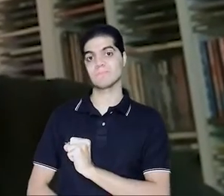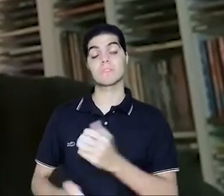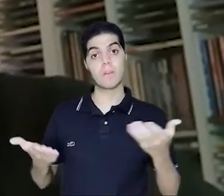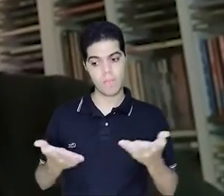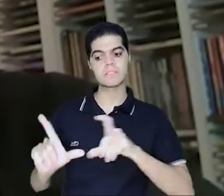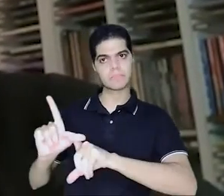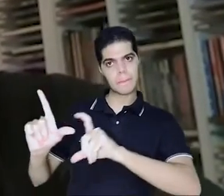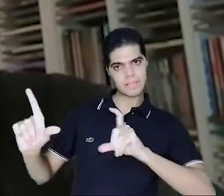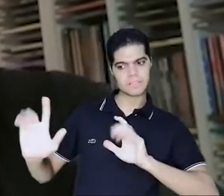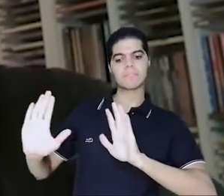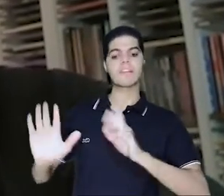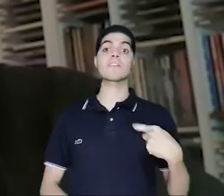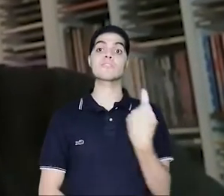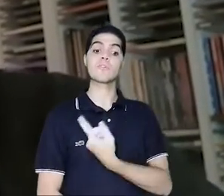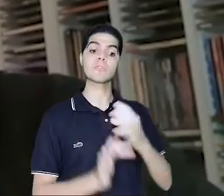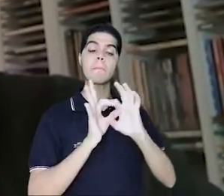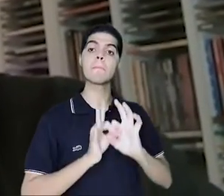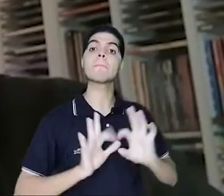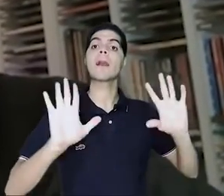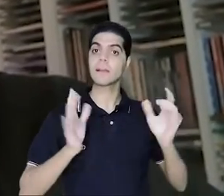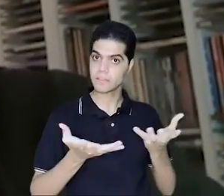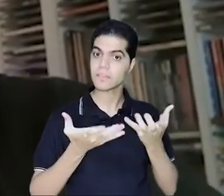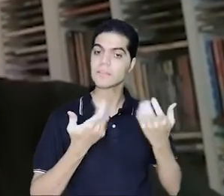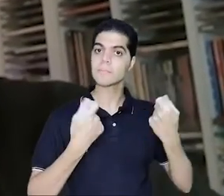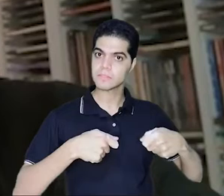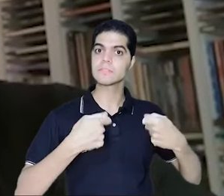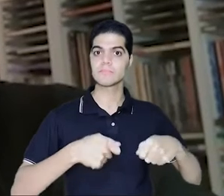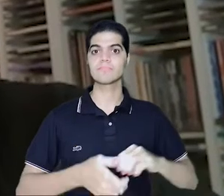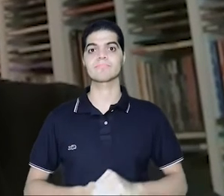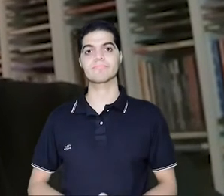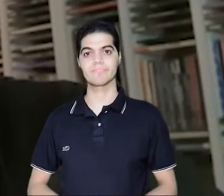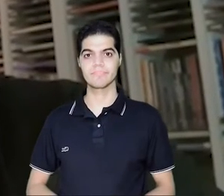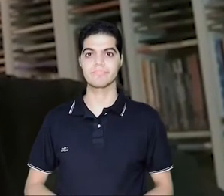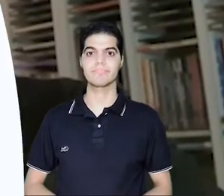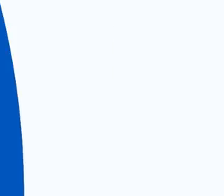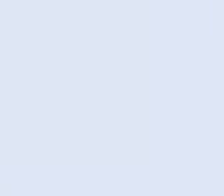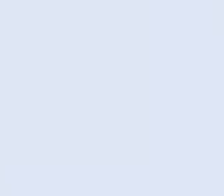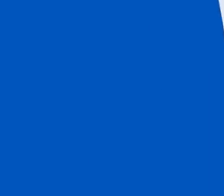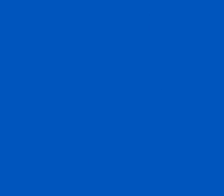essa é a independência que precisamos